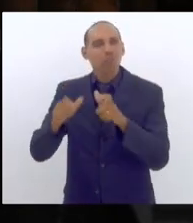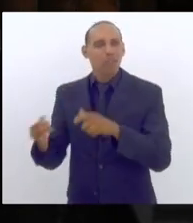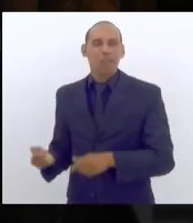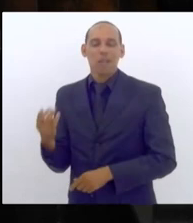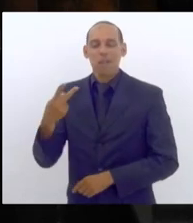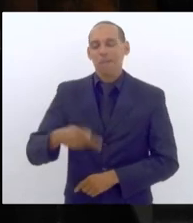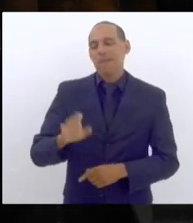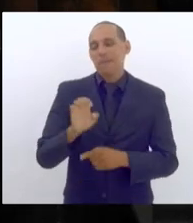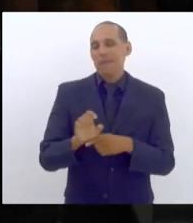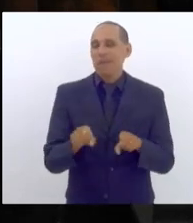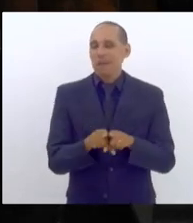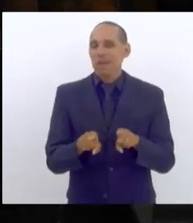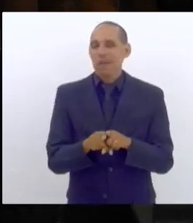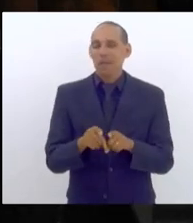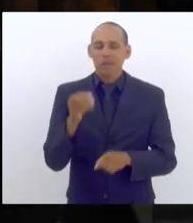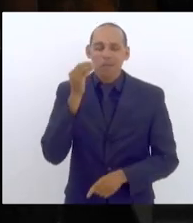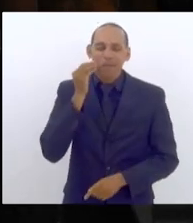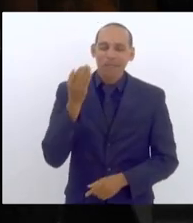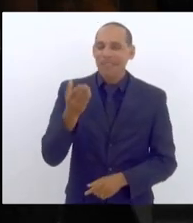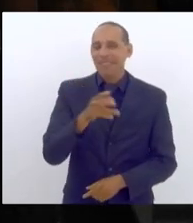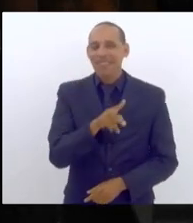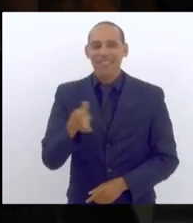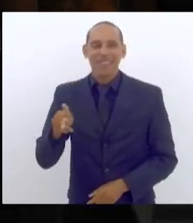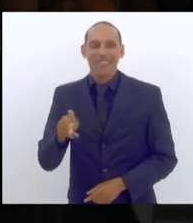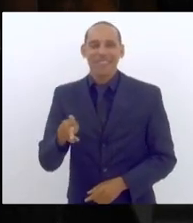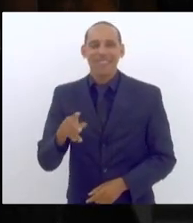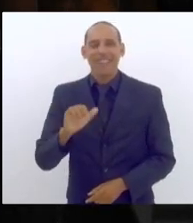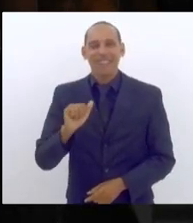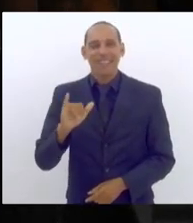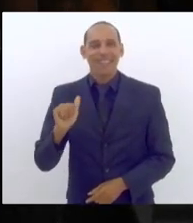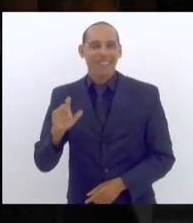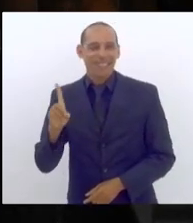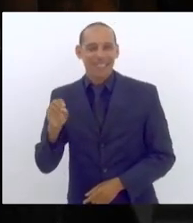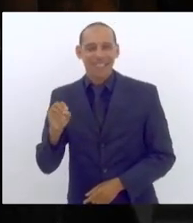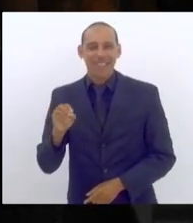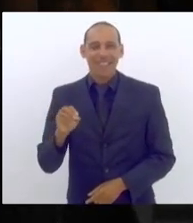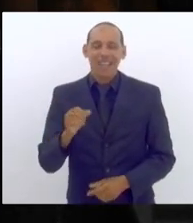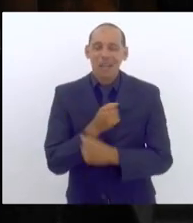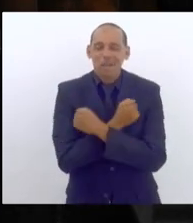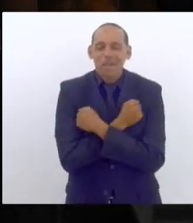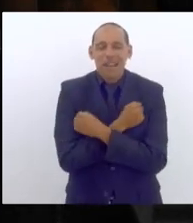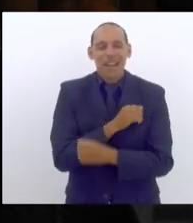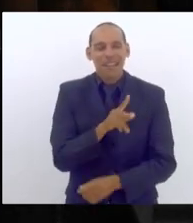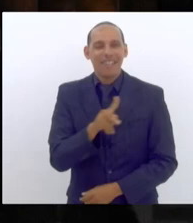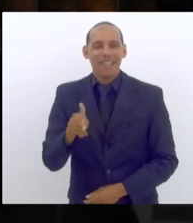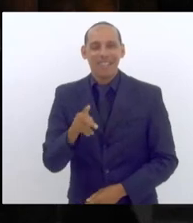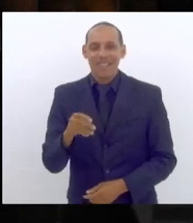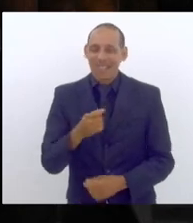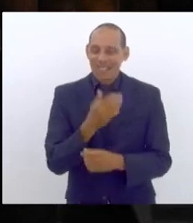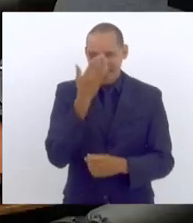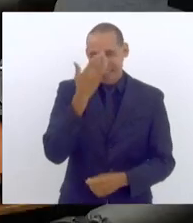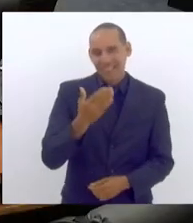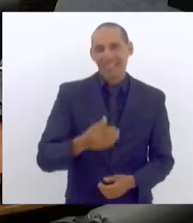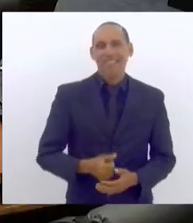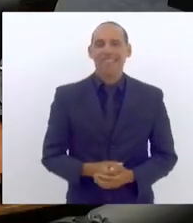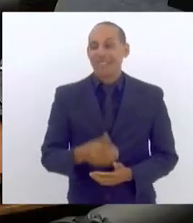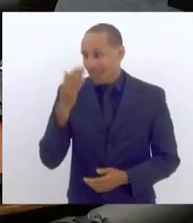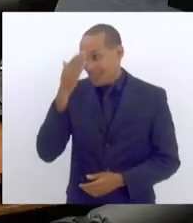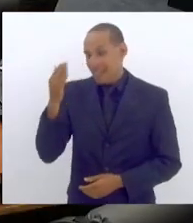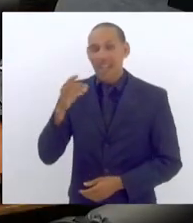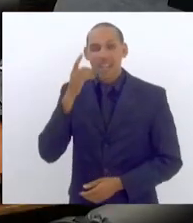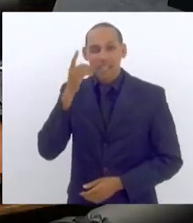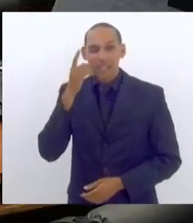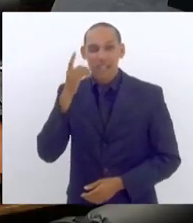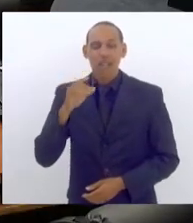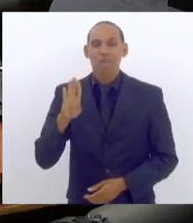importantes para o nosso Estado também. Beijo nosso presidente Caiadinho. Um abraço, minha presidente. Muito obrigado. Obrigada,